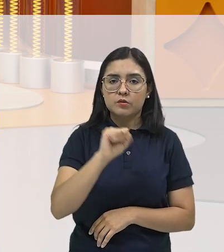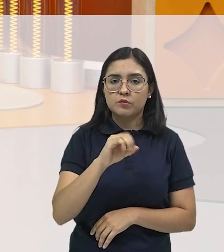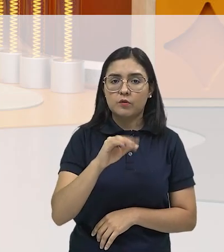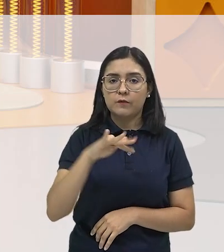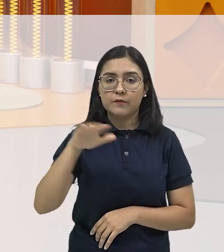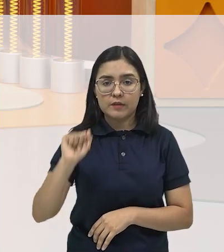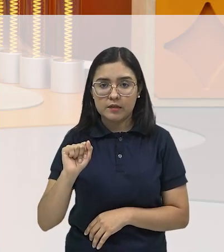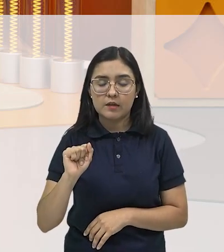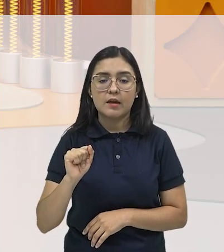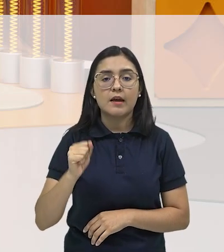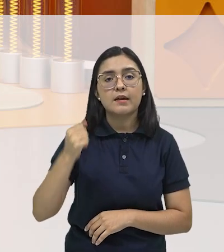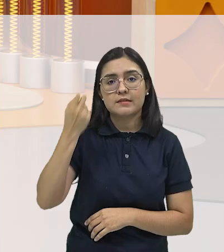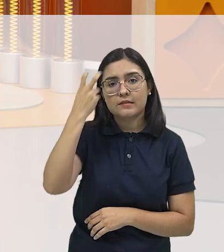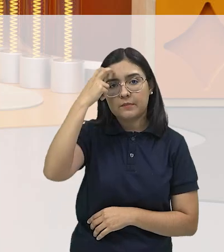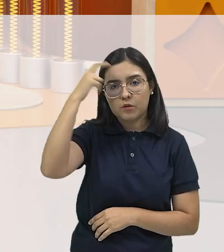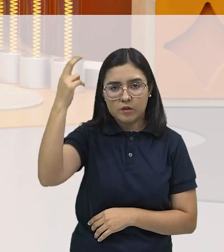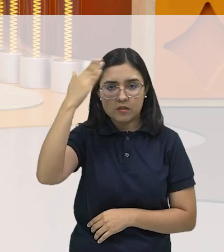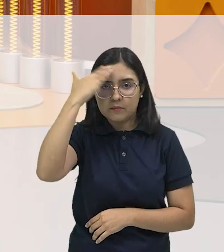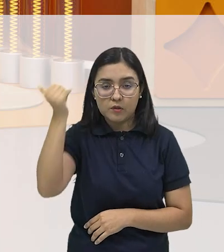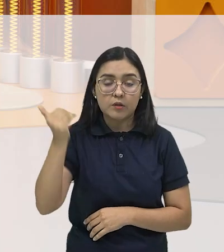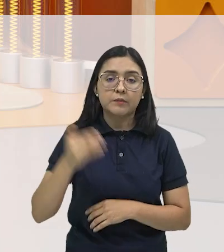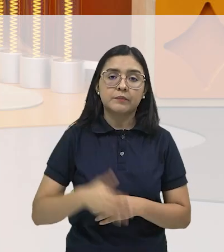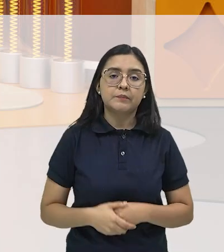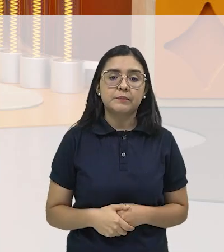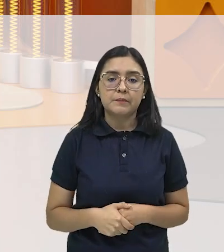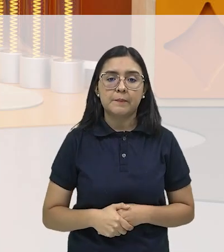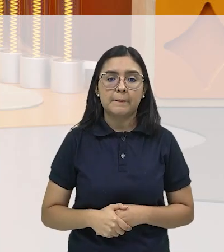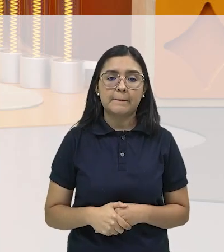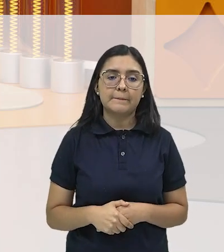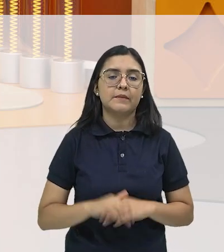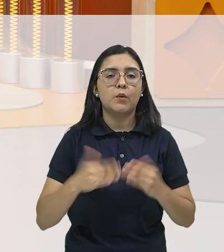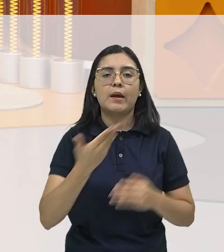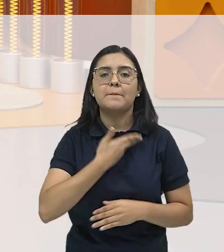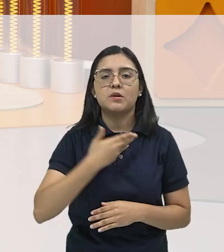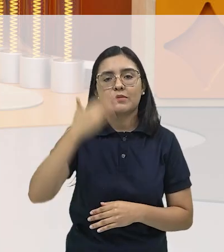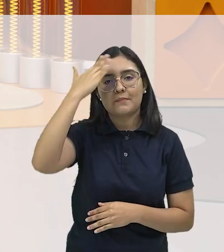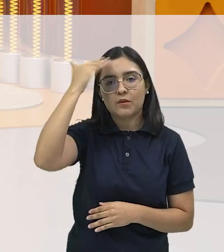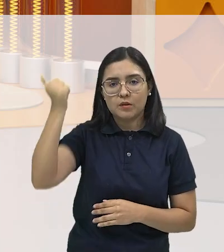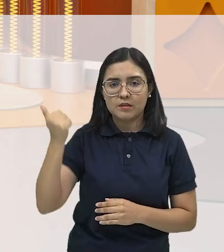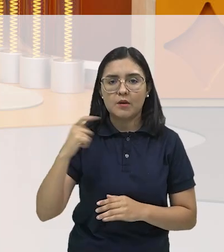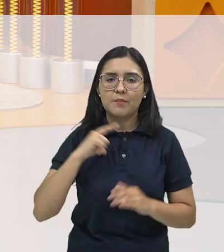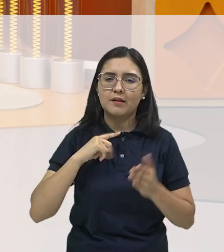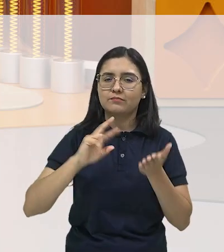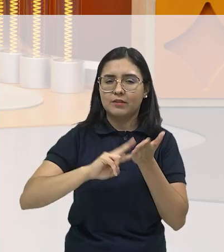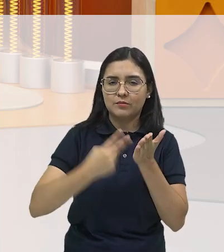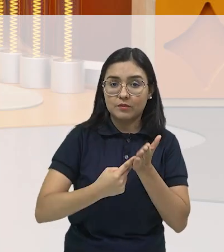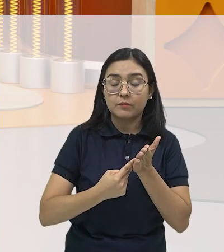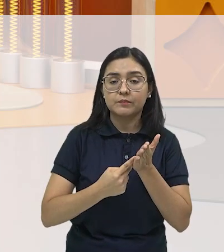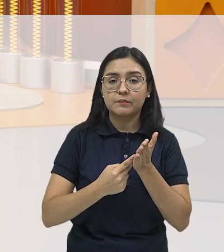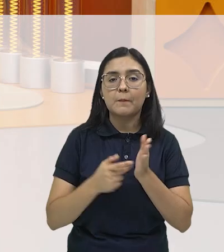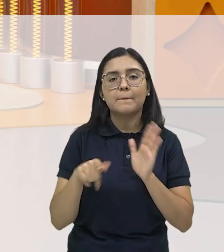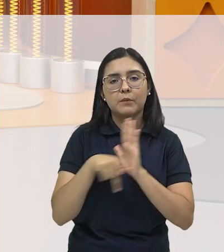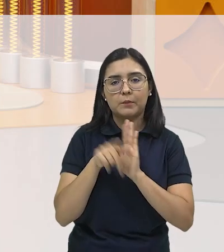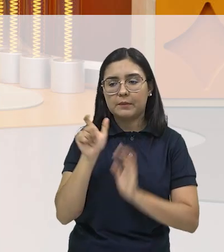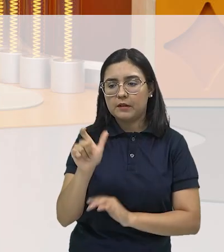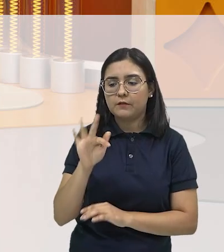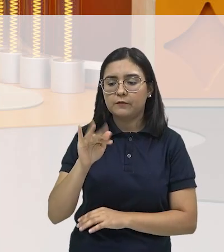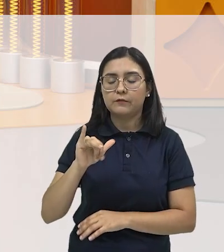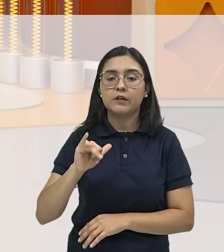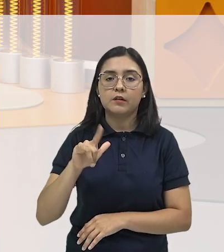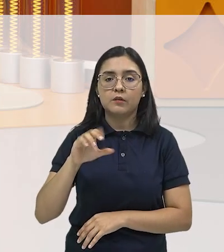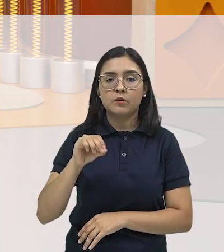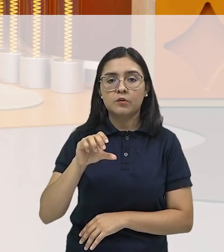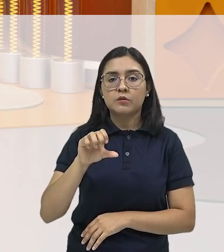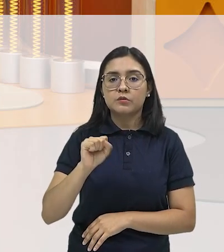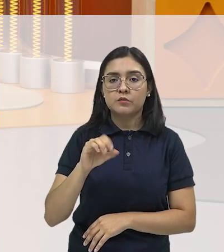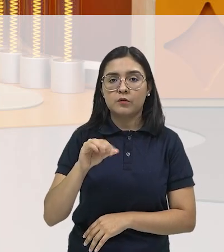Então, filosofia seria o amigo da sabedoria, fazendo uma tradução bem simples do termo. Ou seja, olha ali,